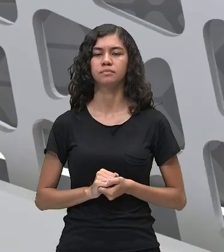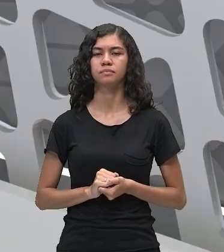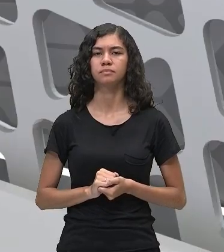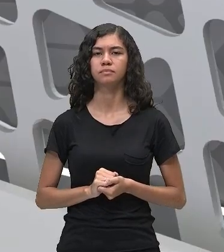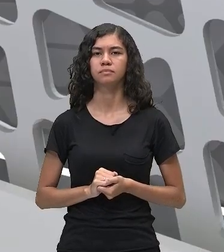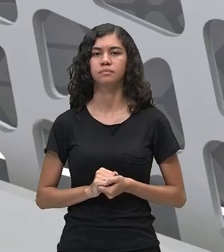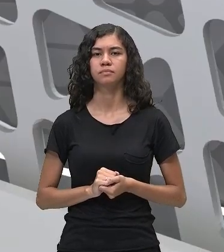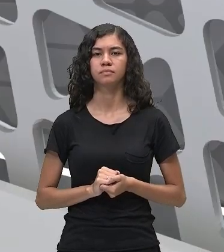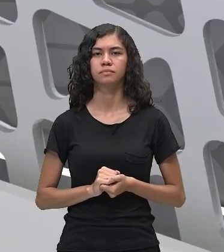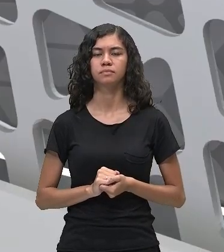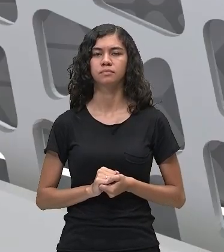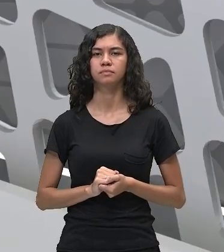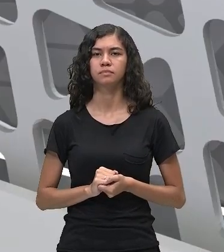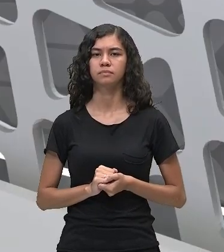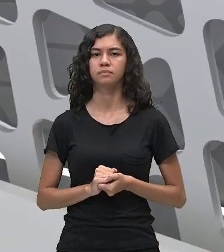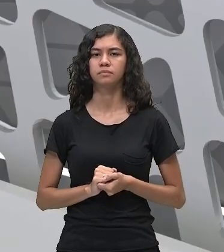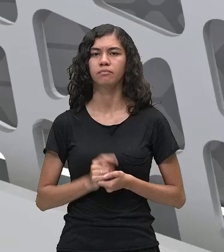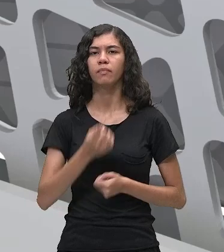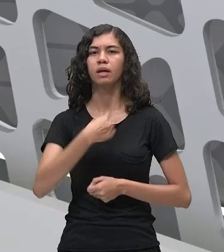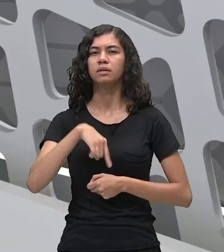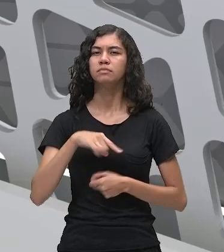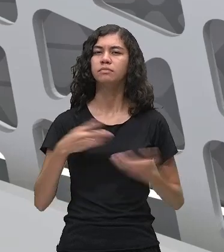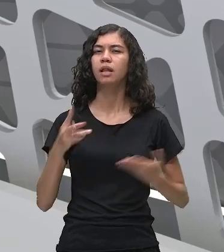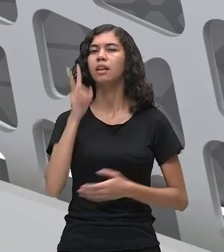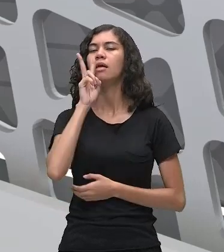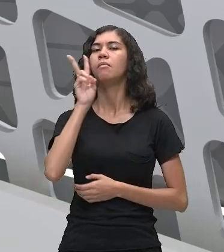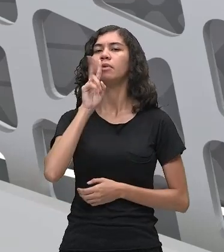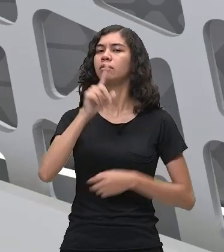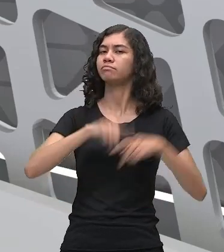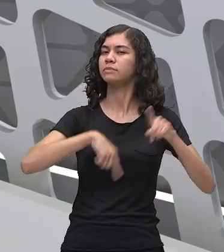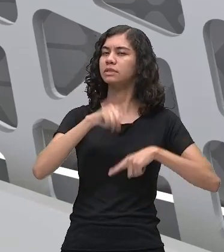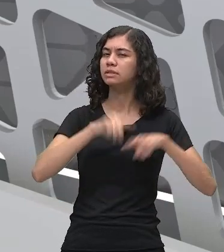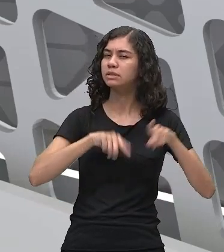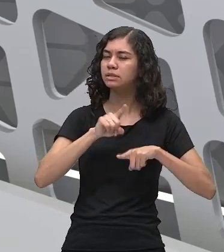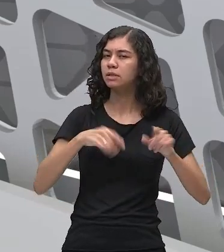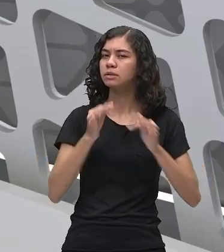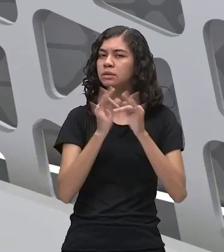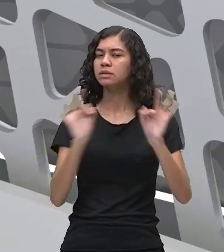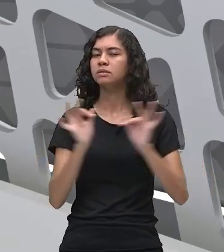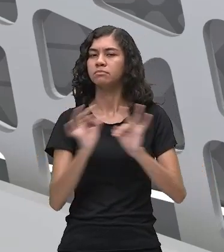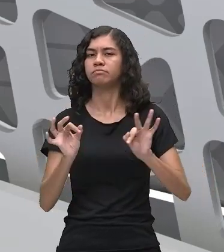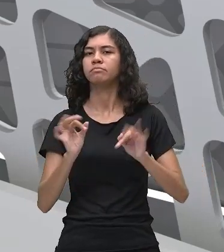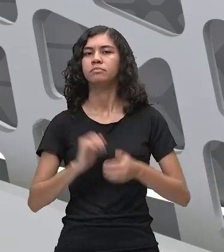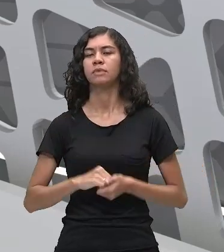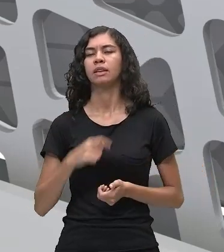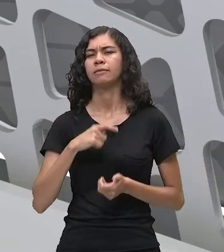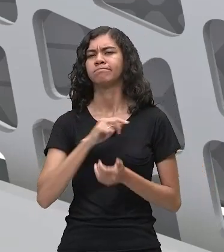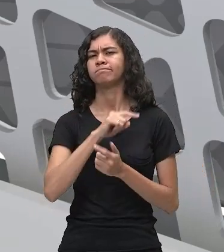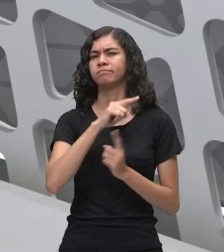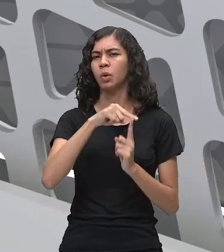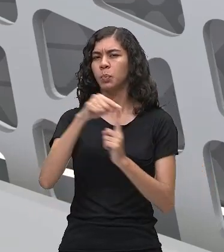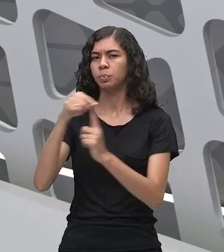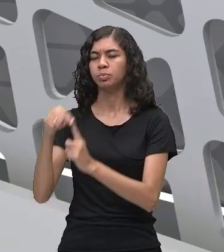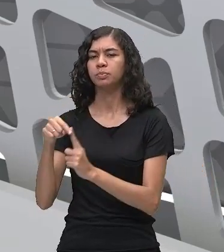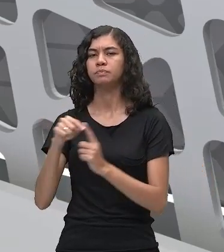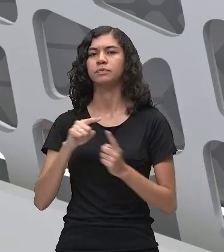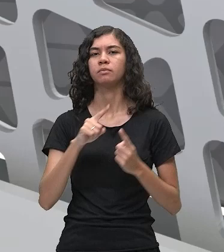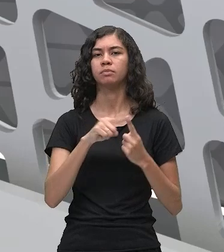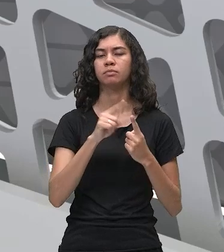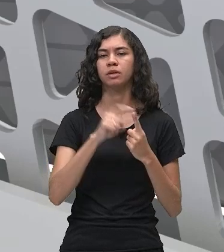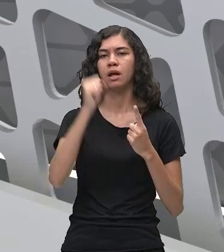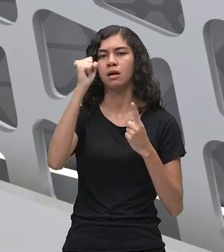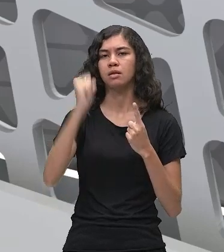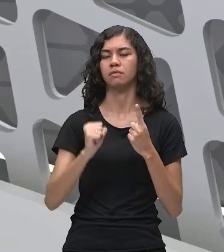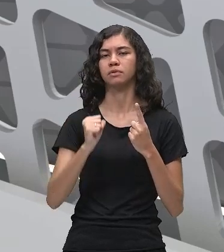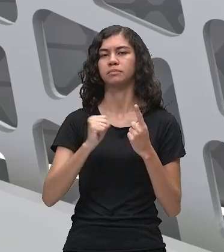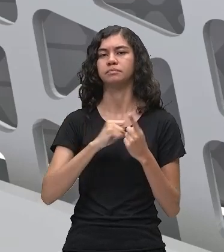vendo? A gente está relembrando máquinas simples. As máquinas simples existem alguns tipos. A gente viu a primeira,